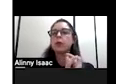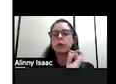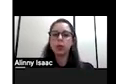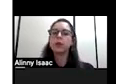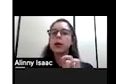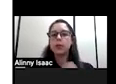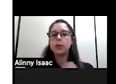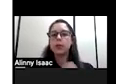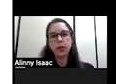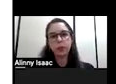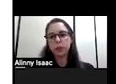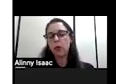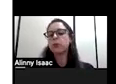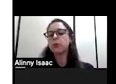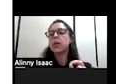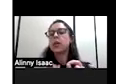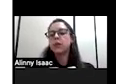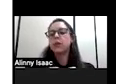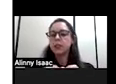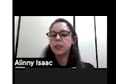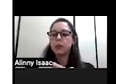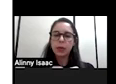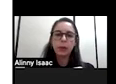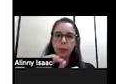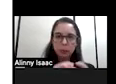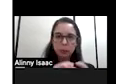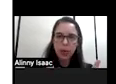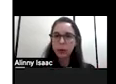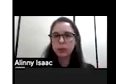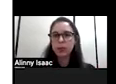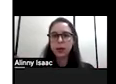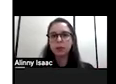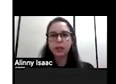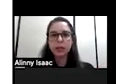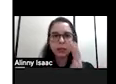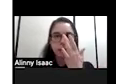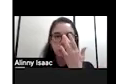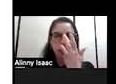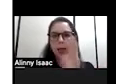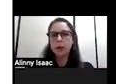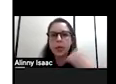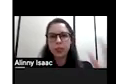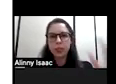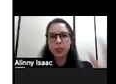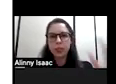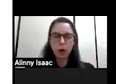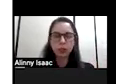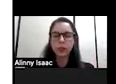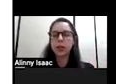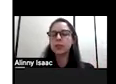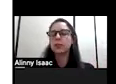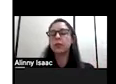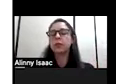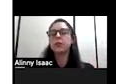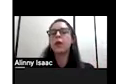que se eu injetar SRIB nesses camundongos e fazer com que eu tenha manutenção da síntese proteica, mesmo com